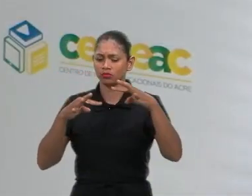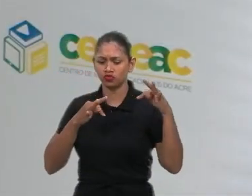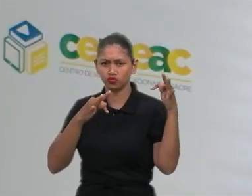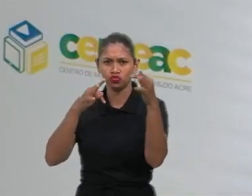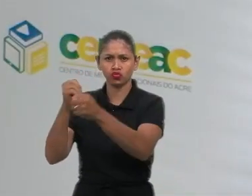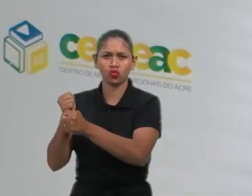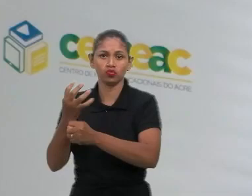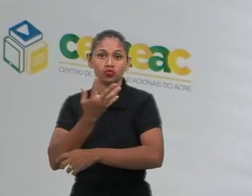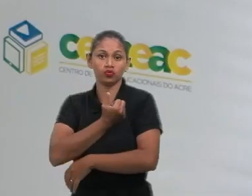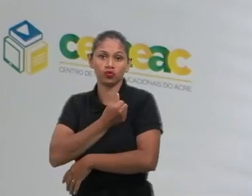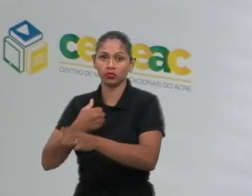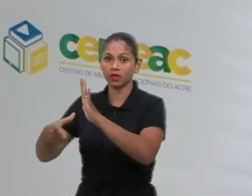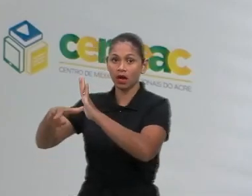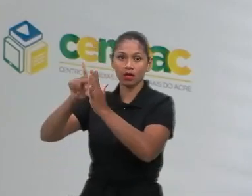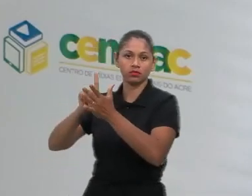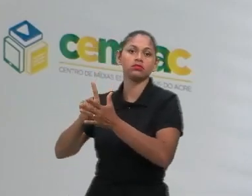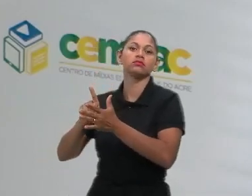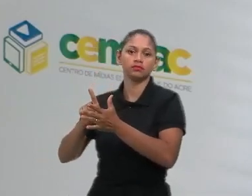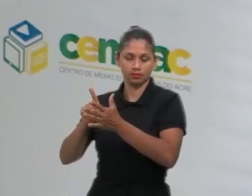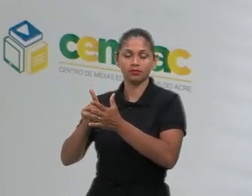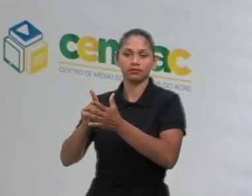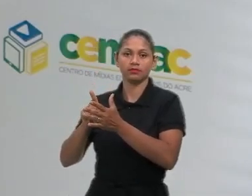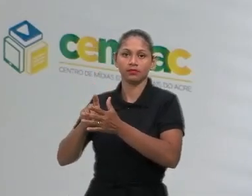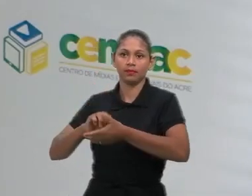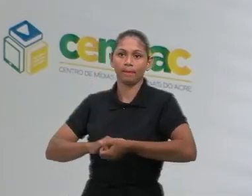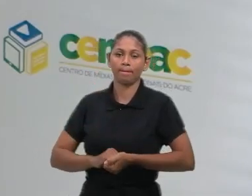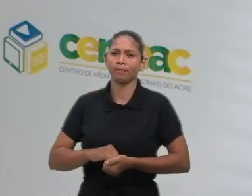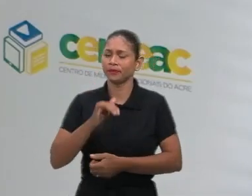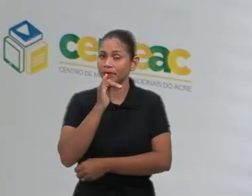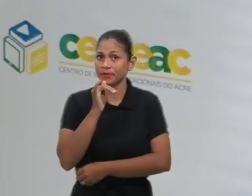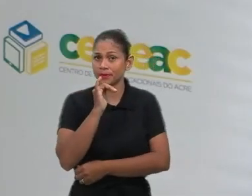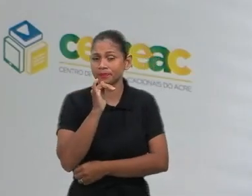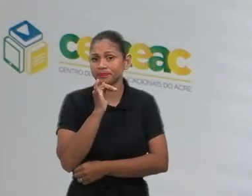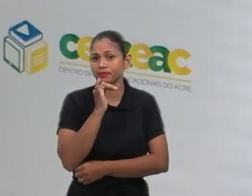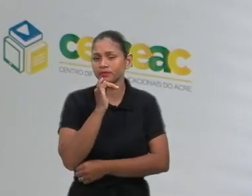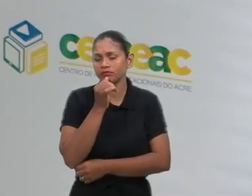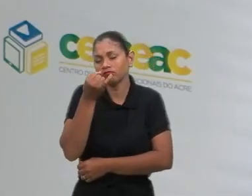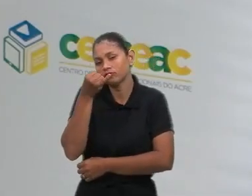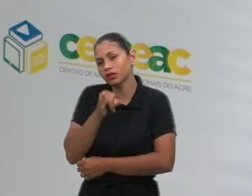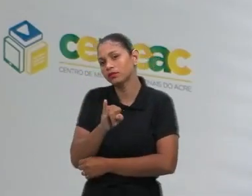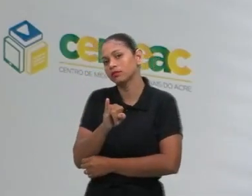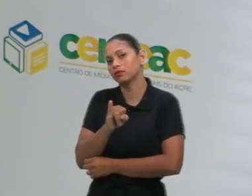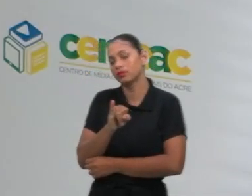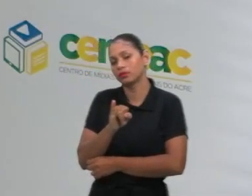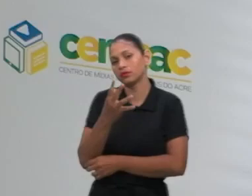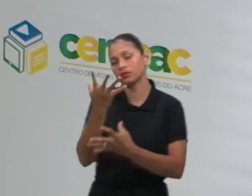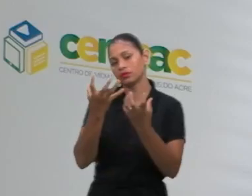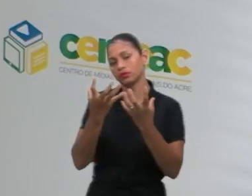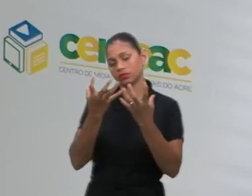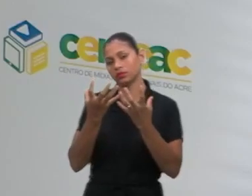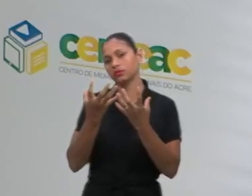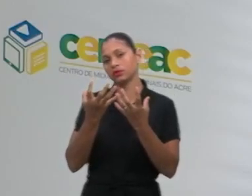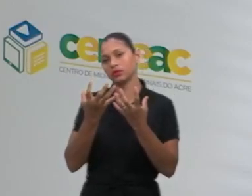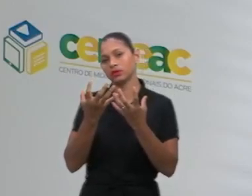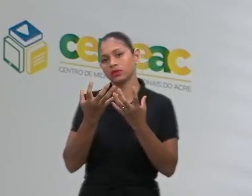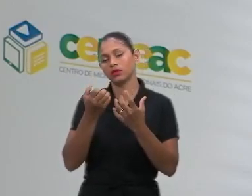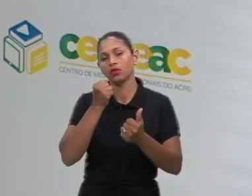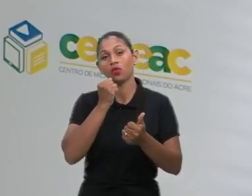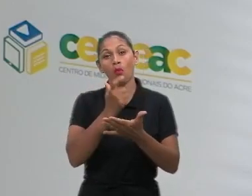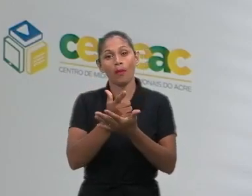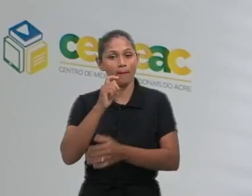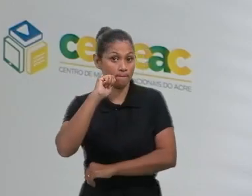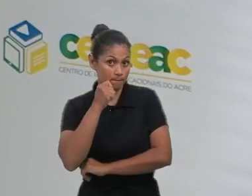números anteriores, tá bom? Então, por exemplo, se eu quero comprar